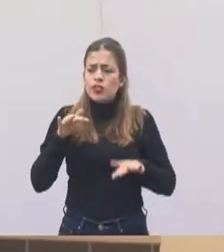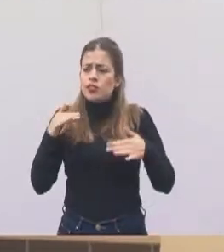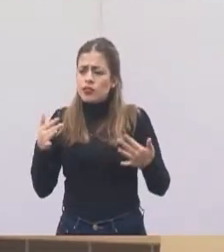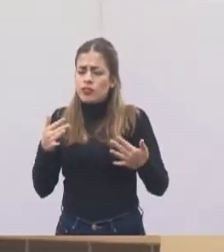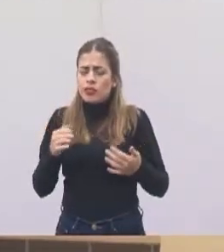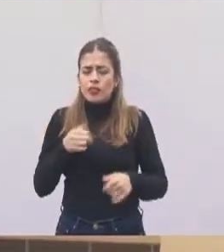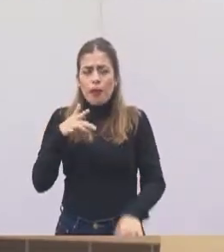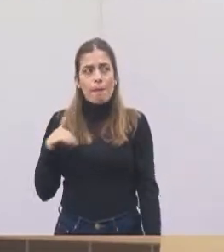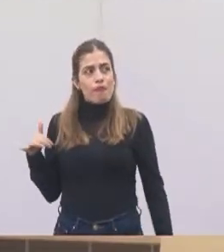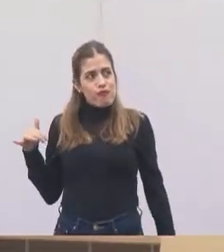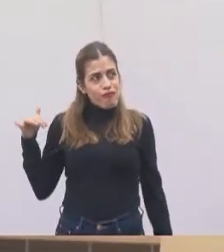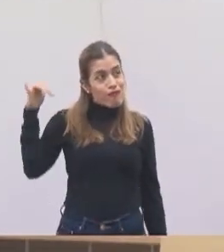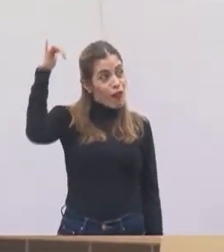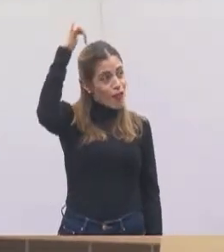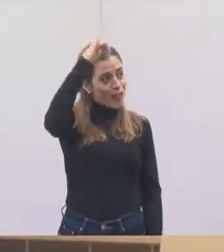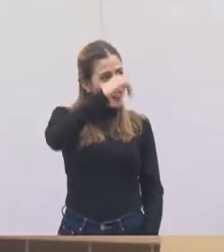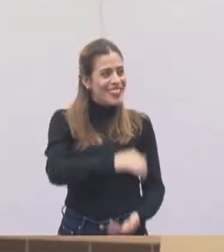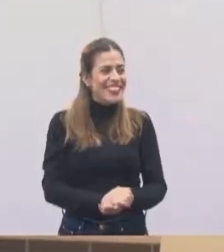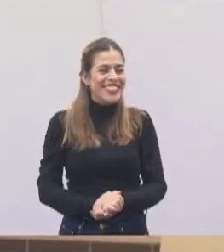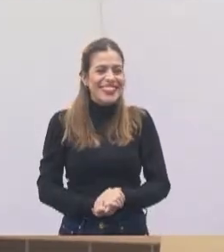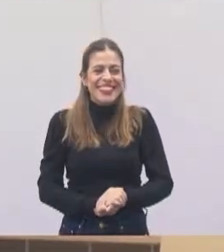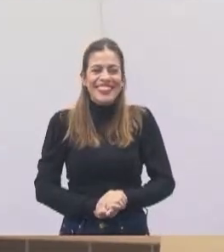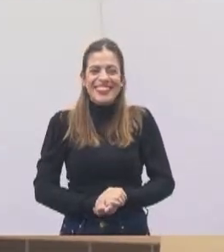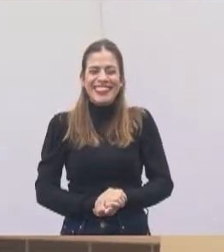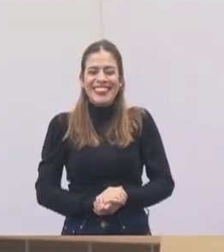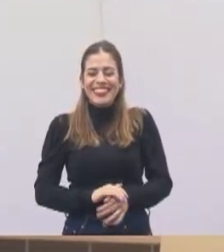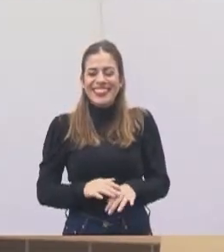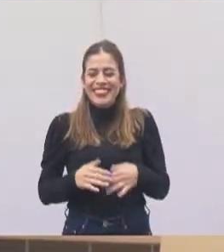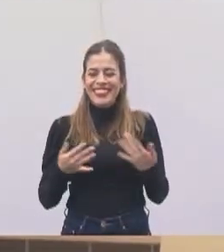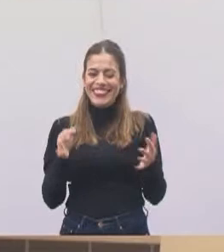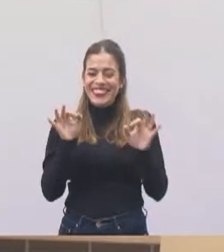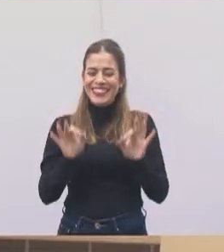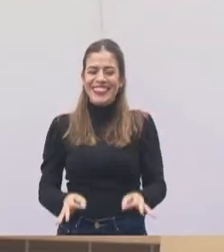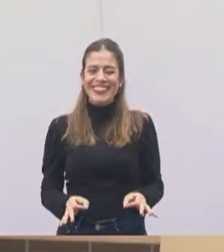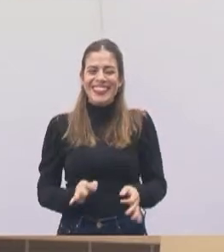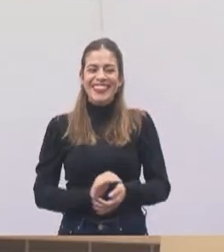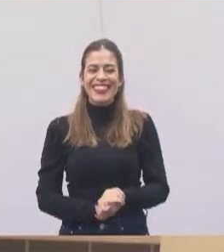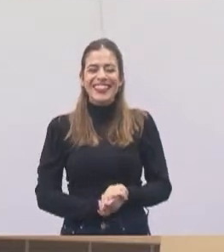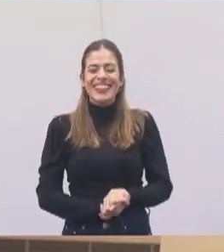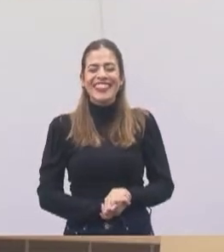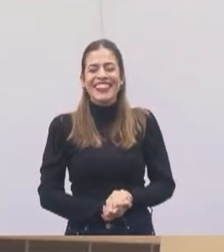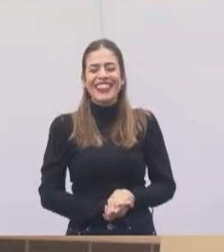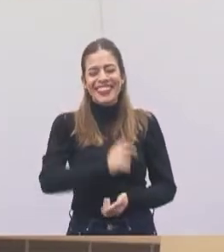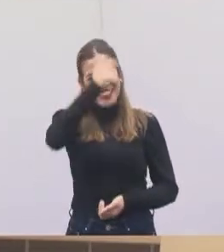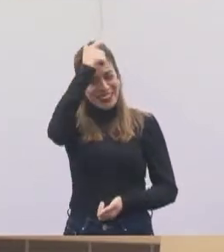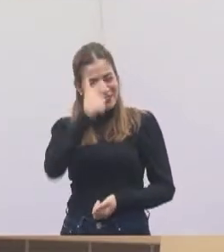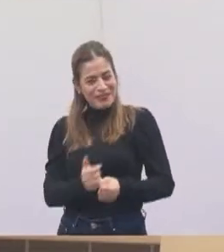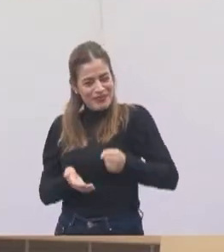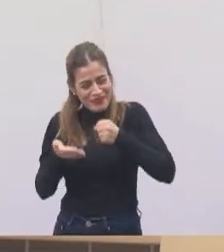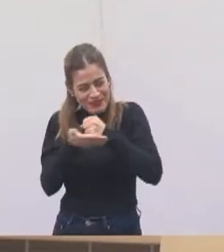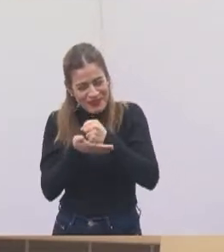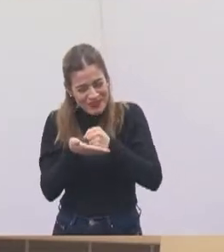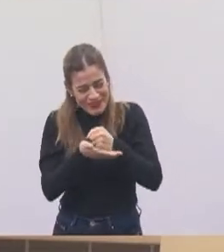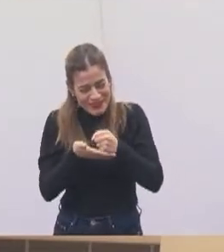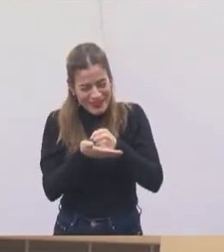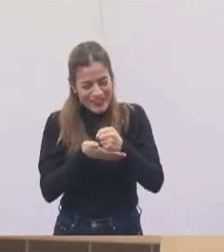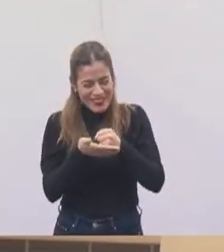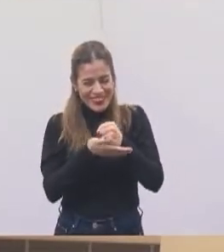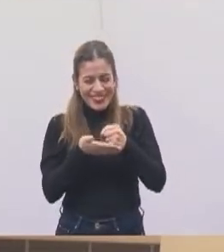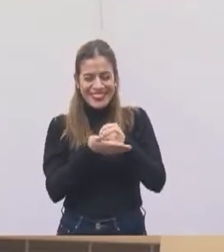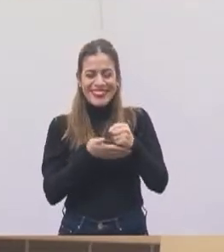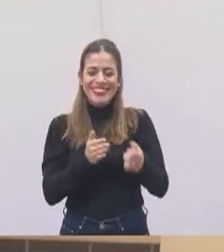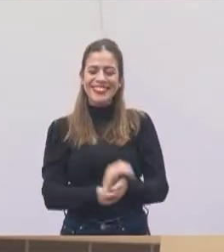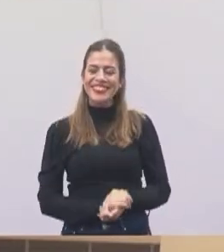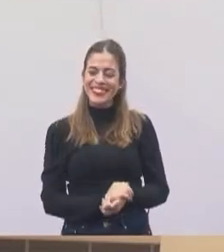tiver que voar, vai voar. Certo? Mas eu sou da base e tenho honra de ser da base. Não tenho